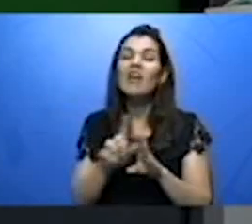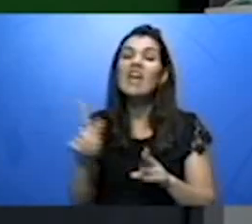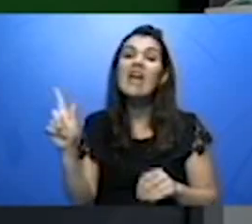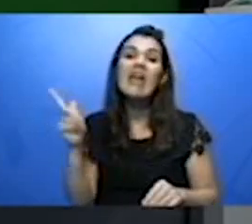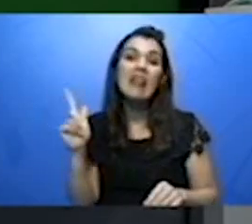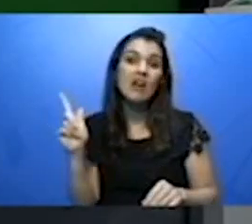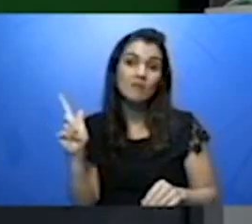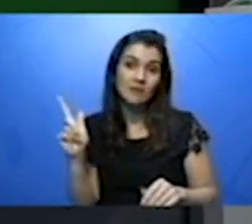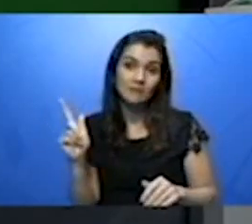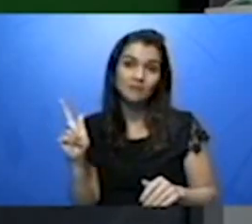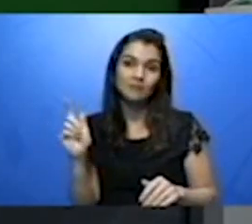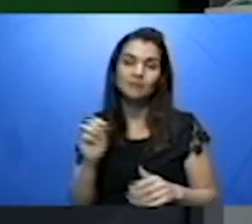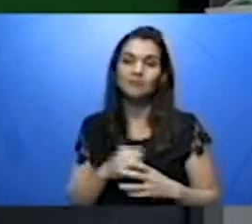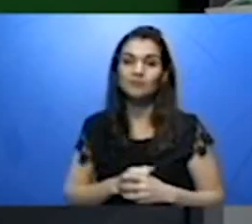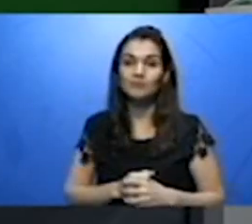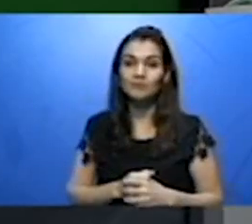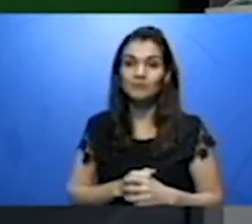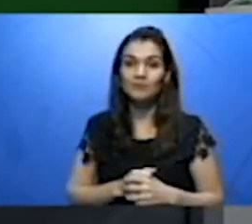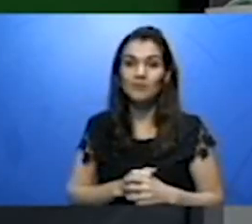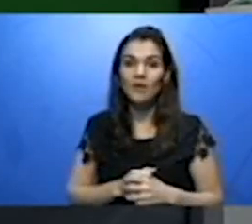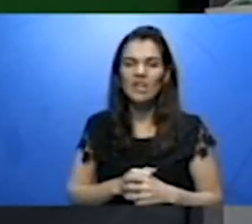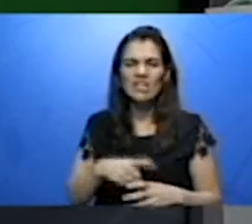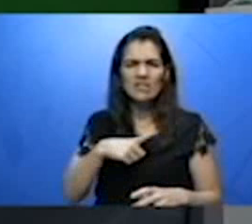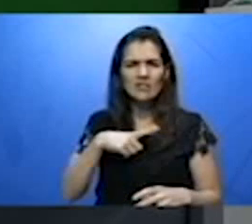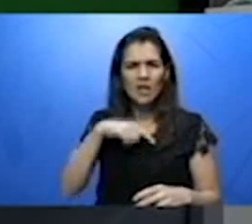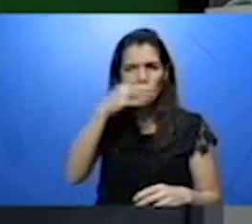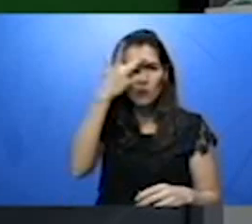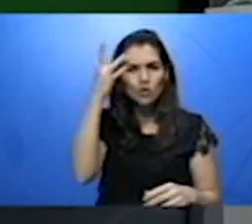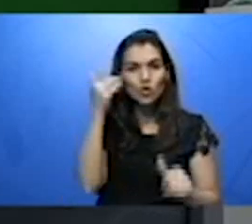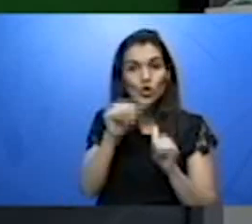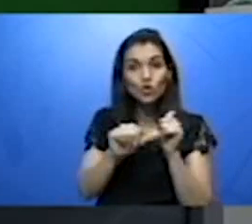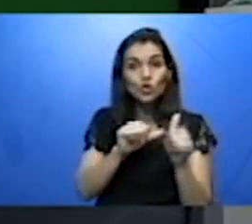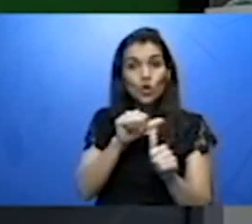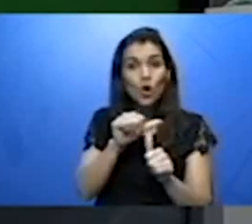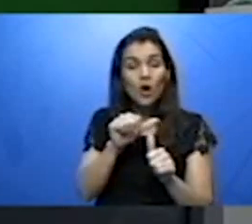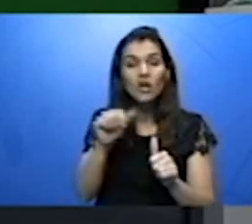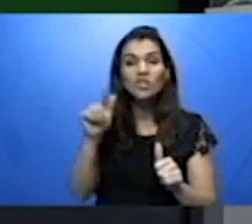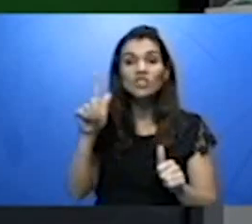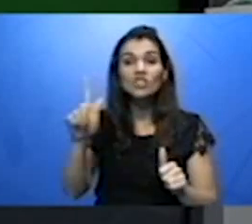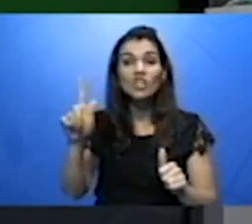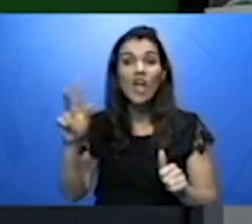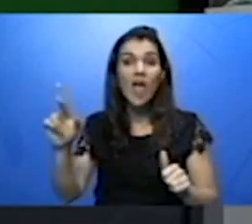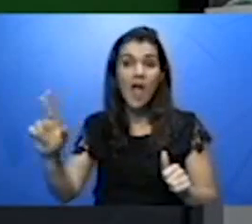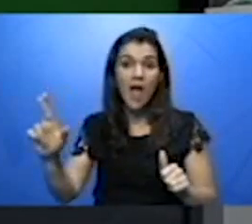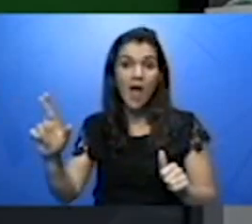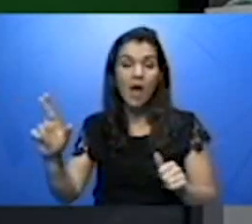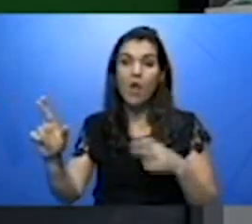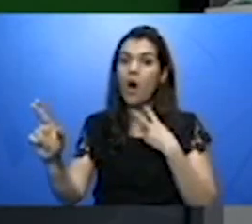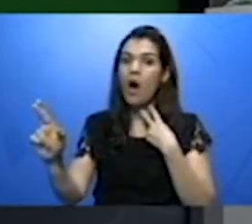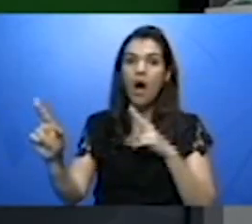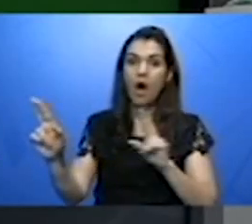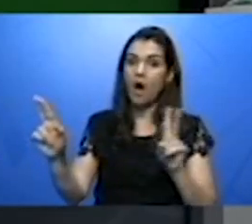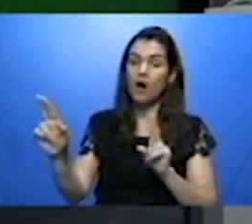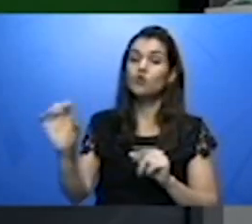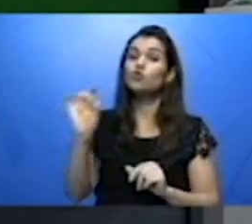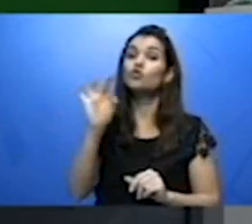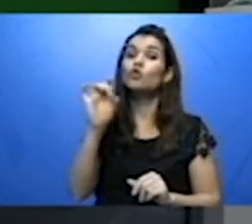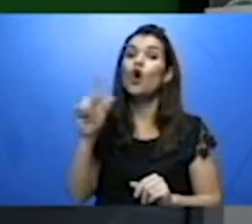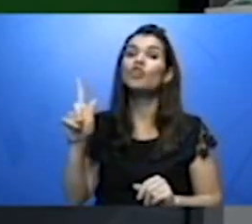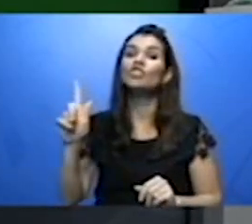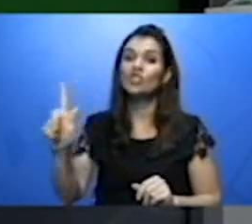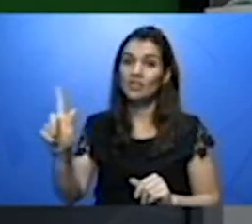que apenas a letra g algumas pessoas confundem coloca GR Tá mas apenas o g minúsculo